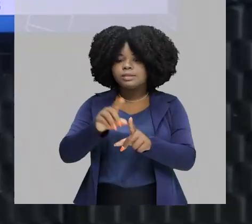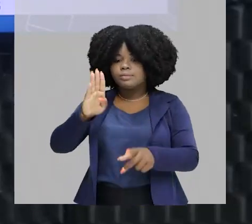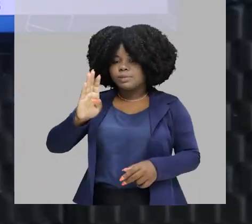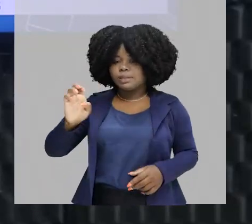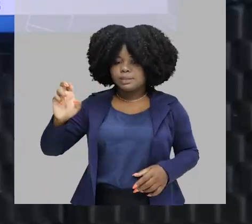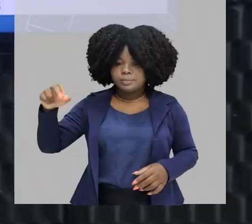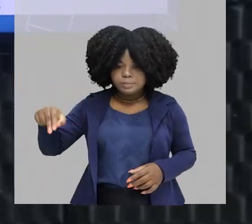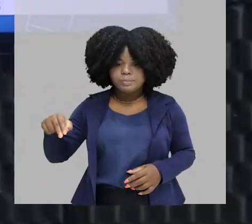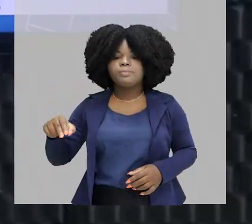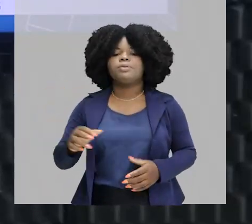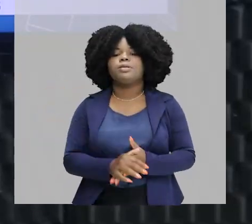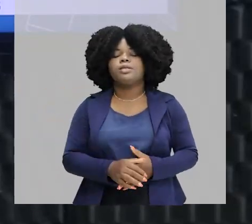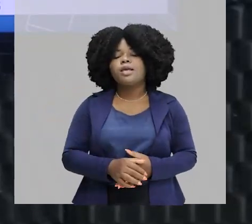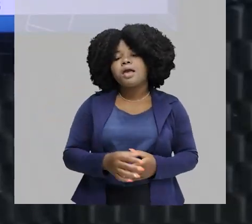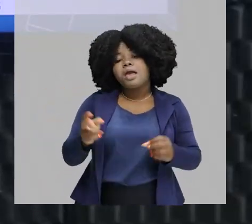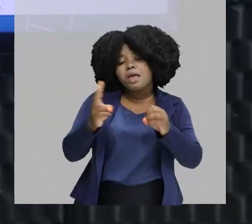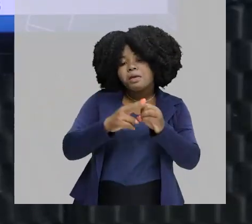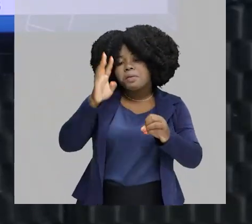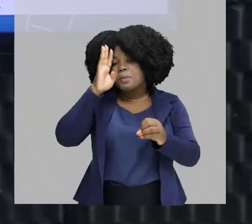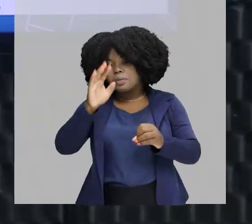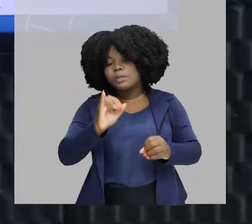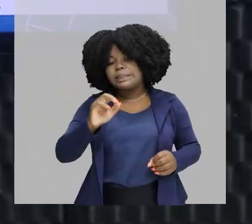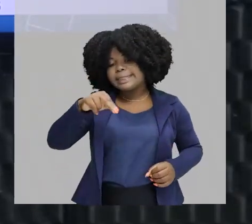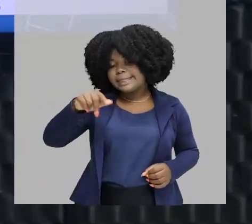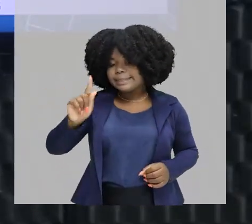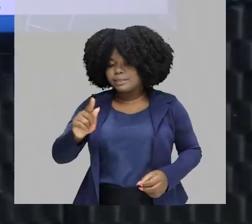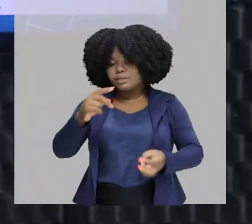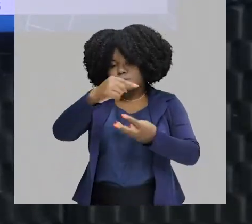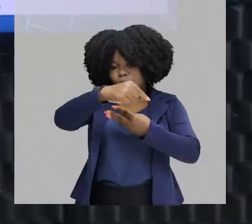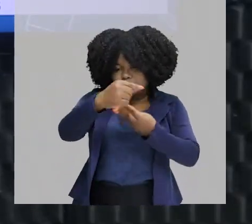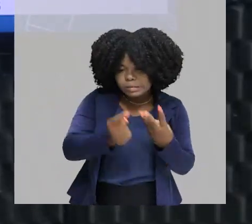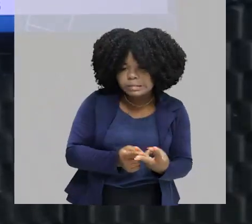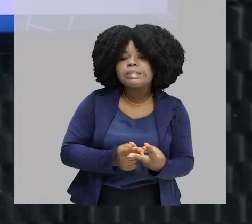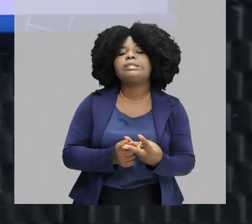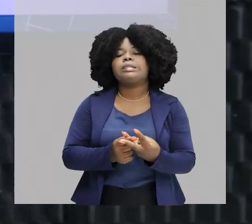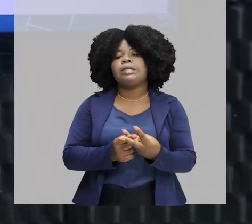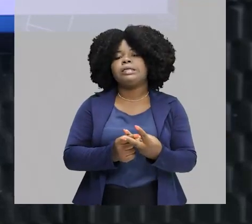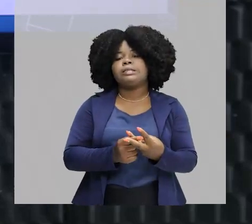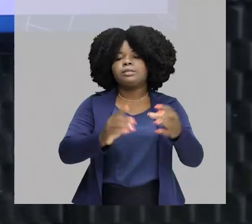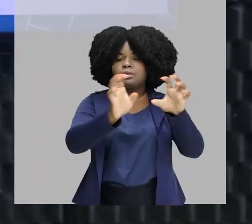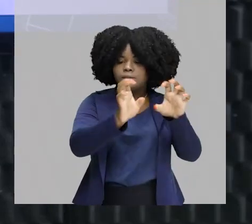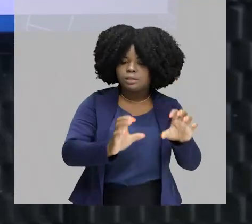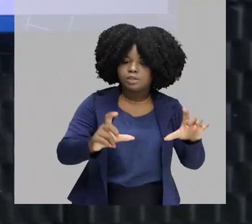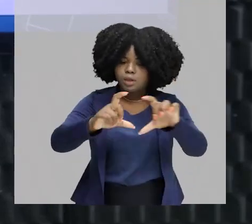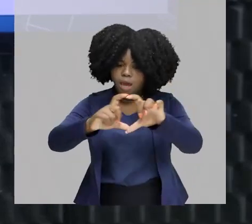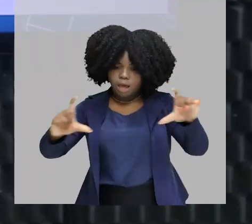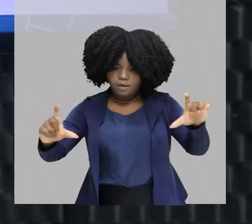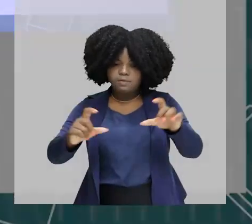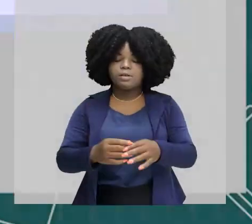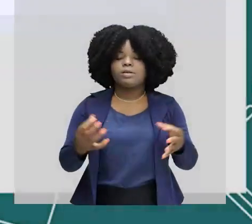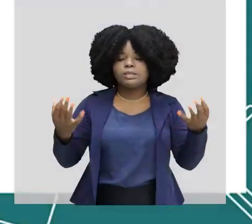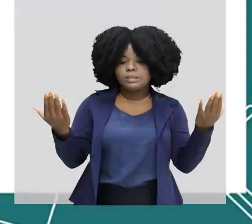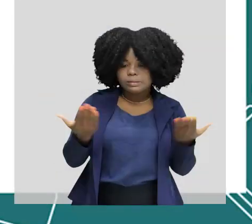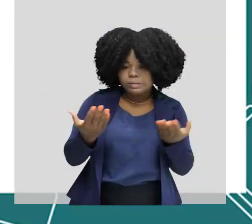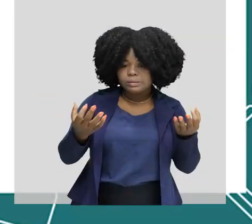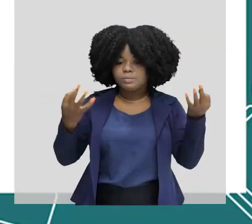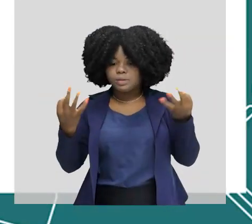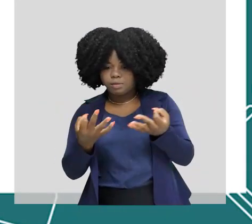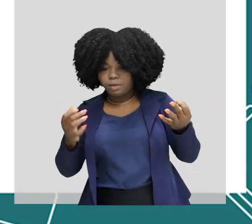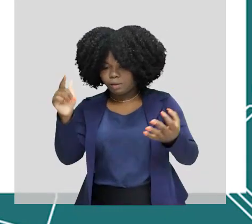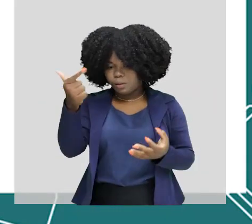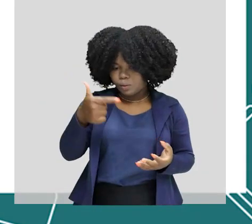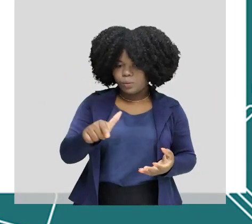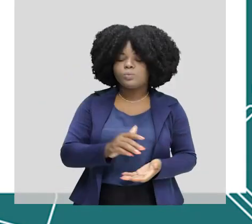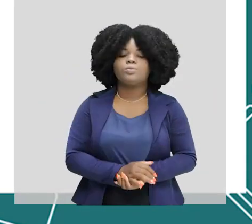principal com o ing. São esses 3 elementos que formam o presente perfeito contínuo. Existem as